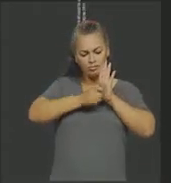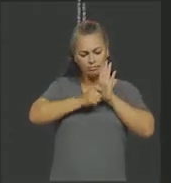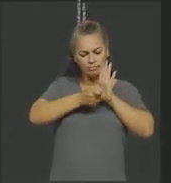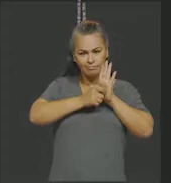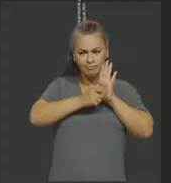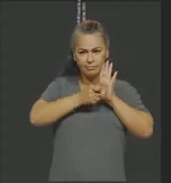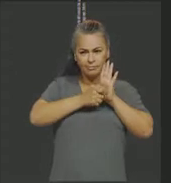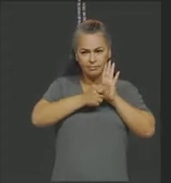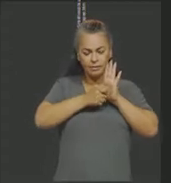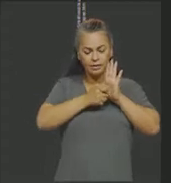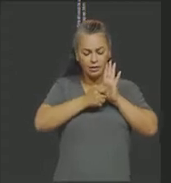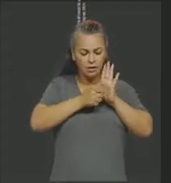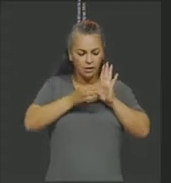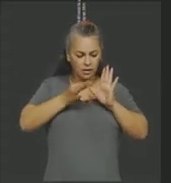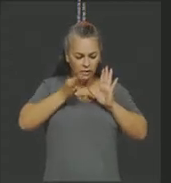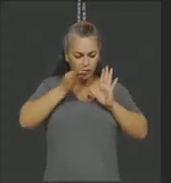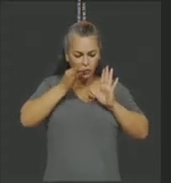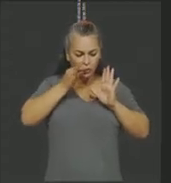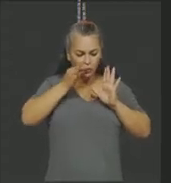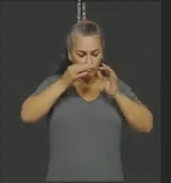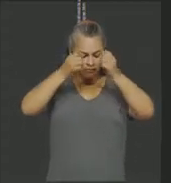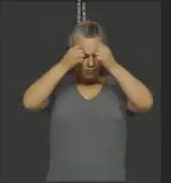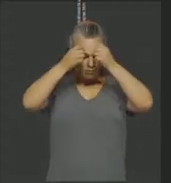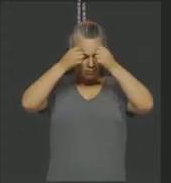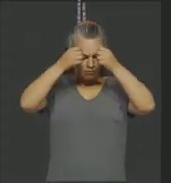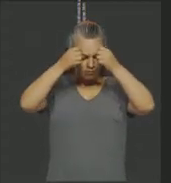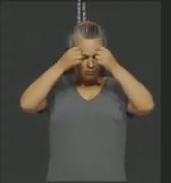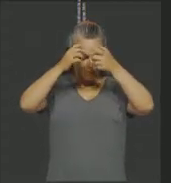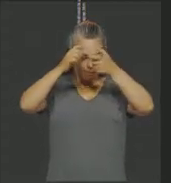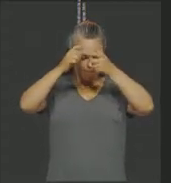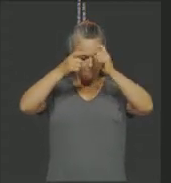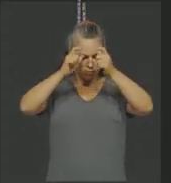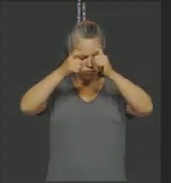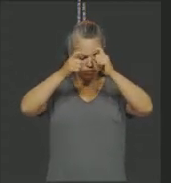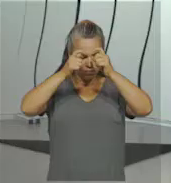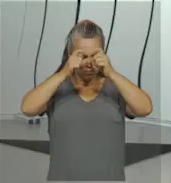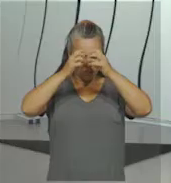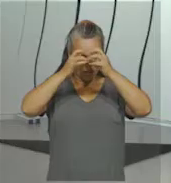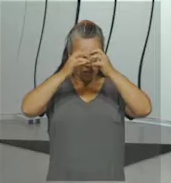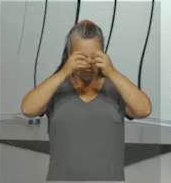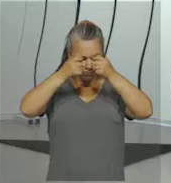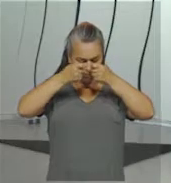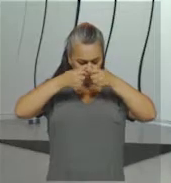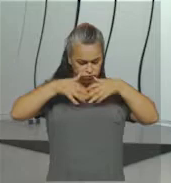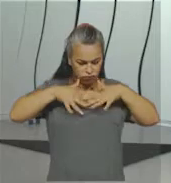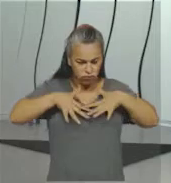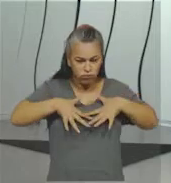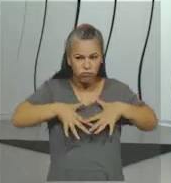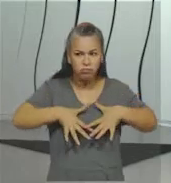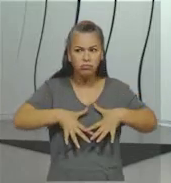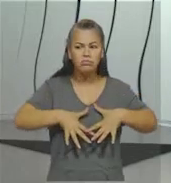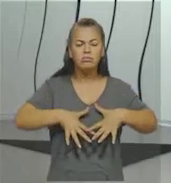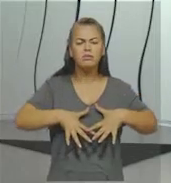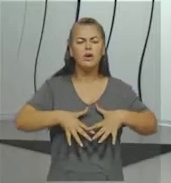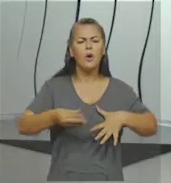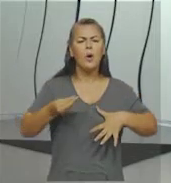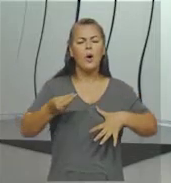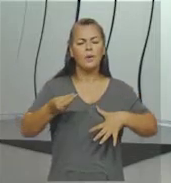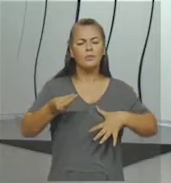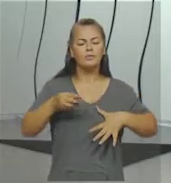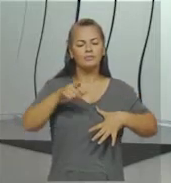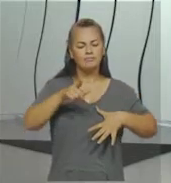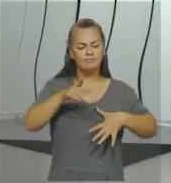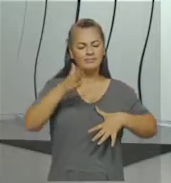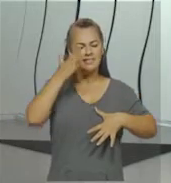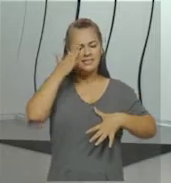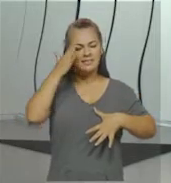neurônio encontra-se com o outro, né? Vocês lembram disso? Tem uma fendazinha ali que vão liberar neurotransmissores